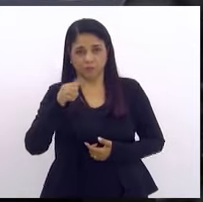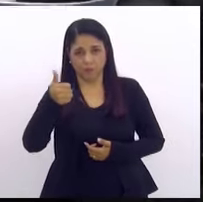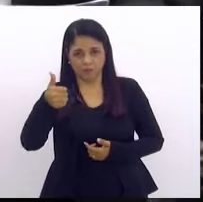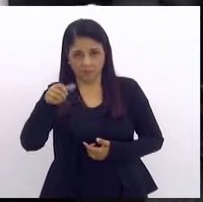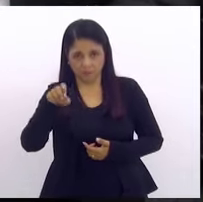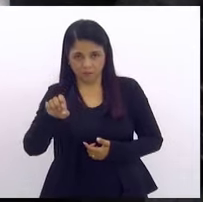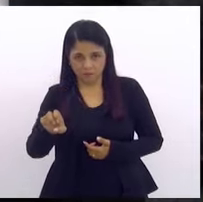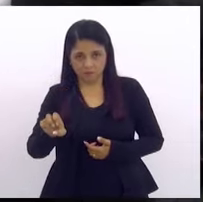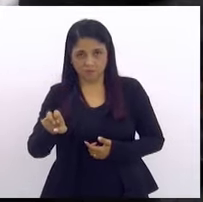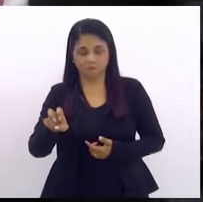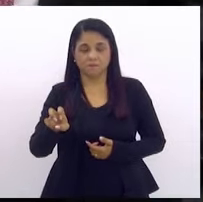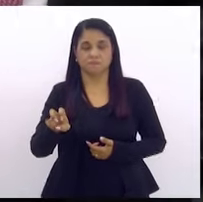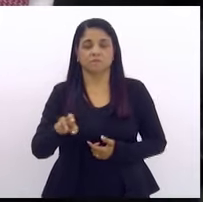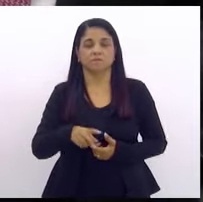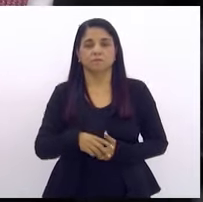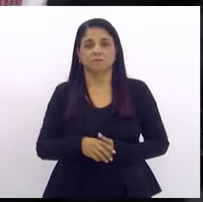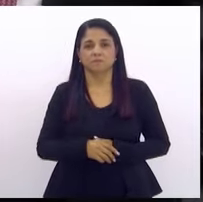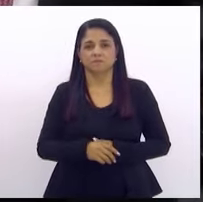170/15.